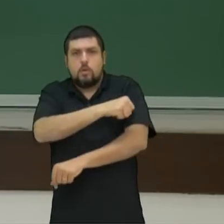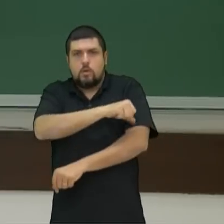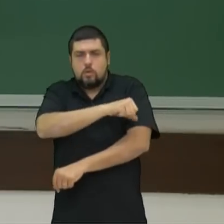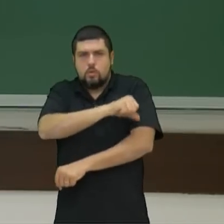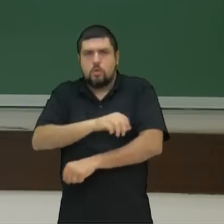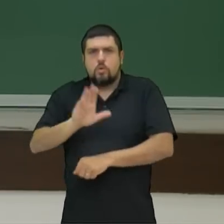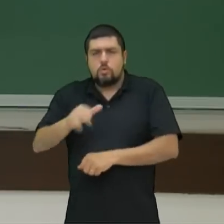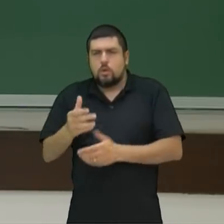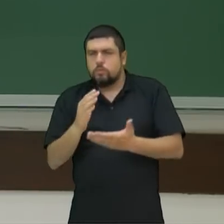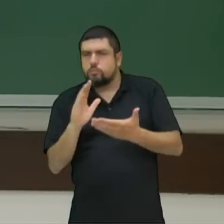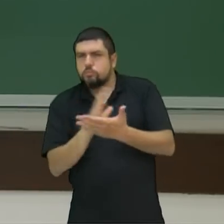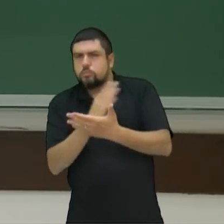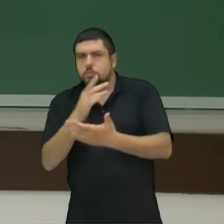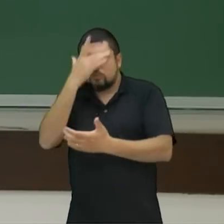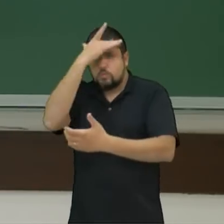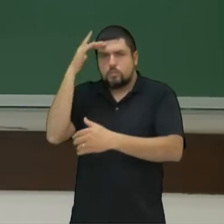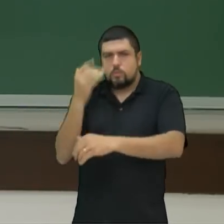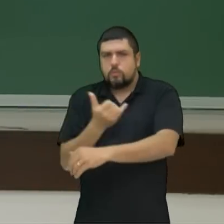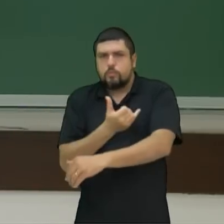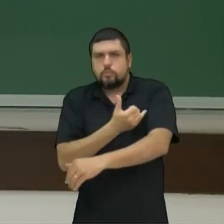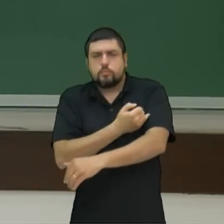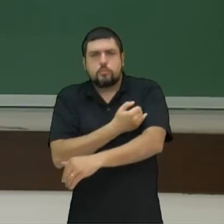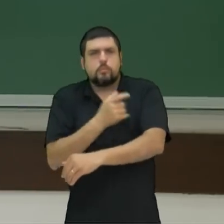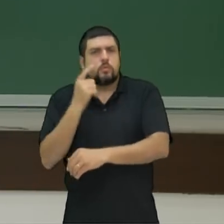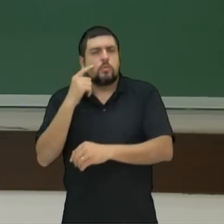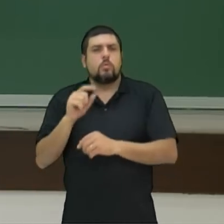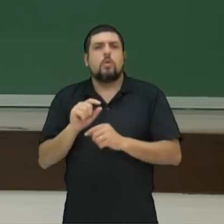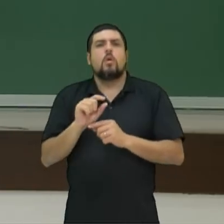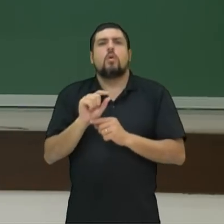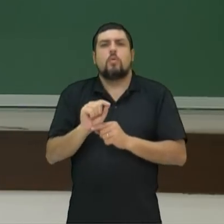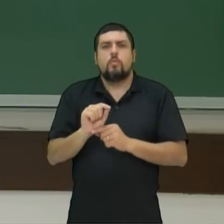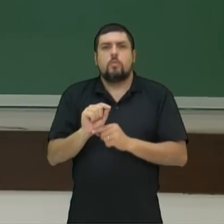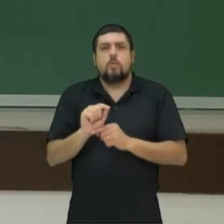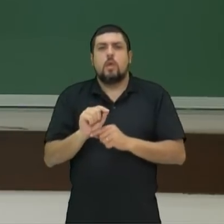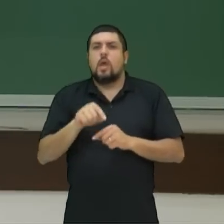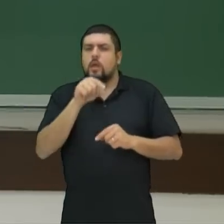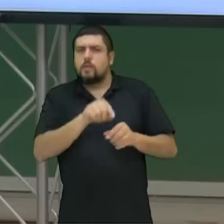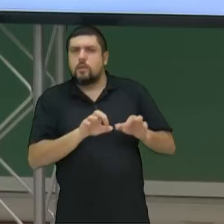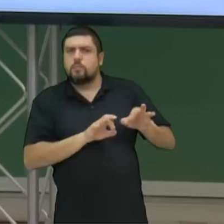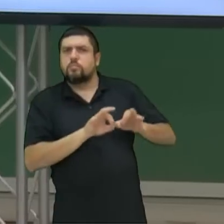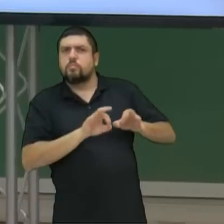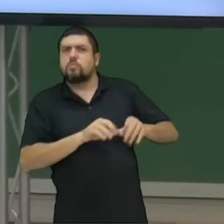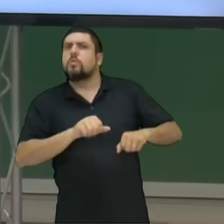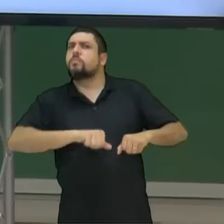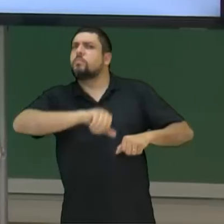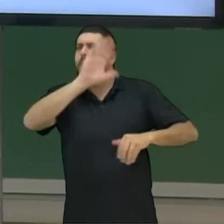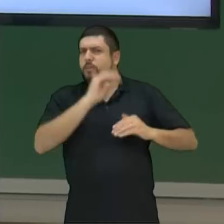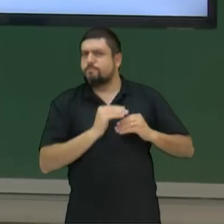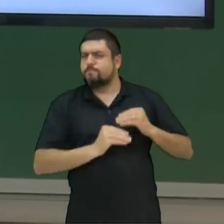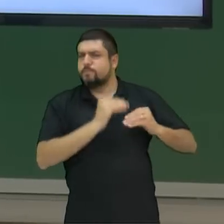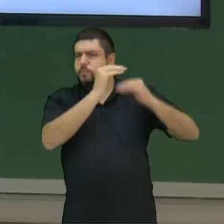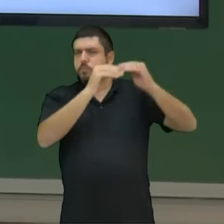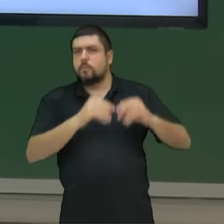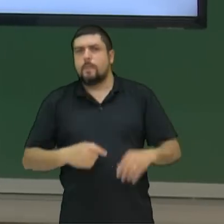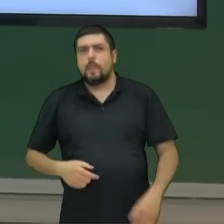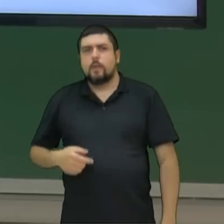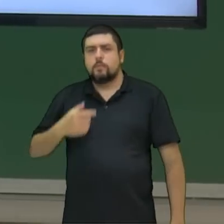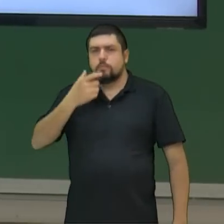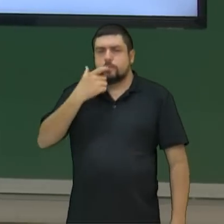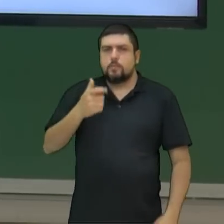mês. E é o projeto mais avançado em curso de acordo com a Organização Mundial da Saúde. Então, uma notícia fresquinha aqui do dia 10,